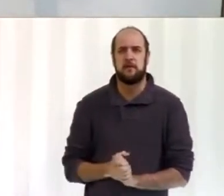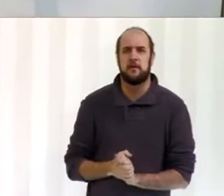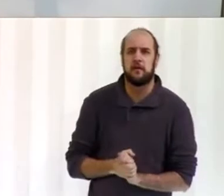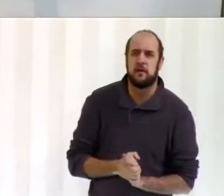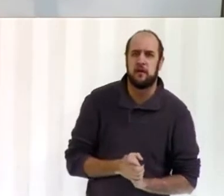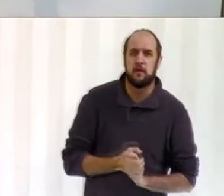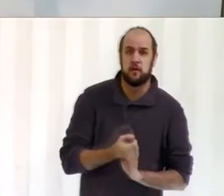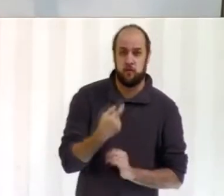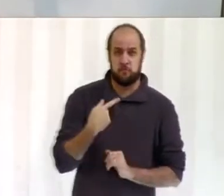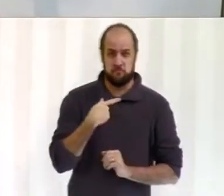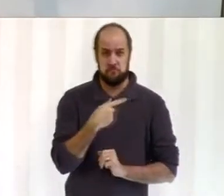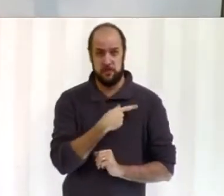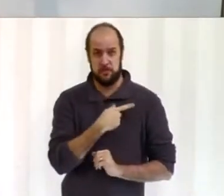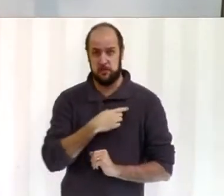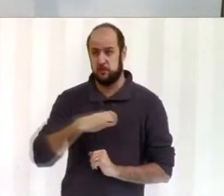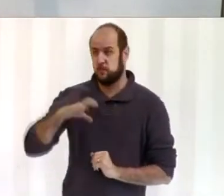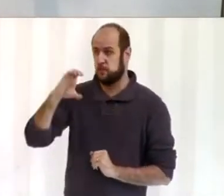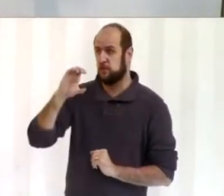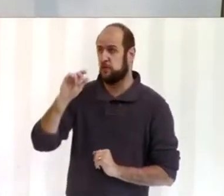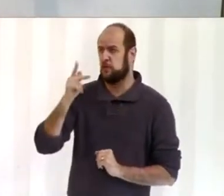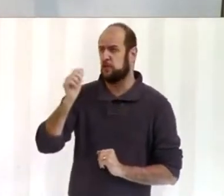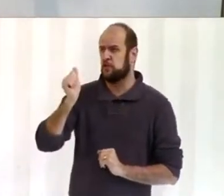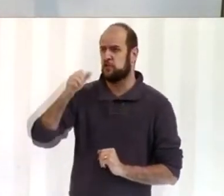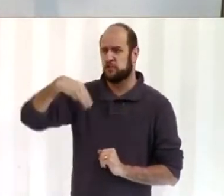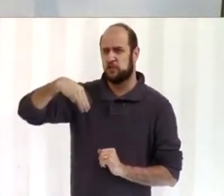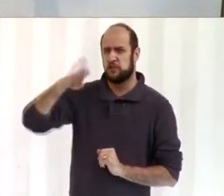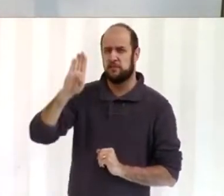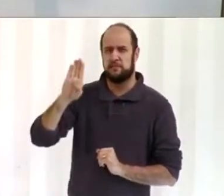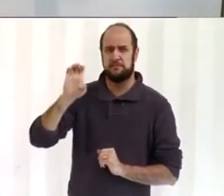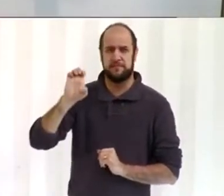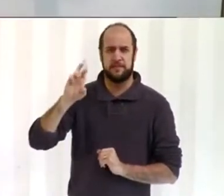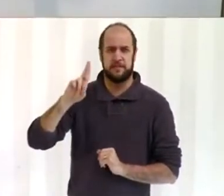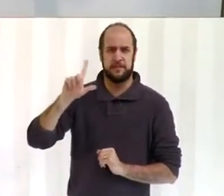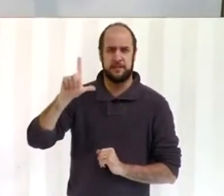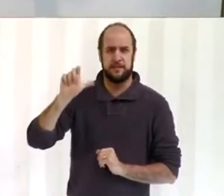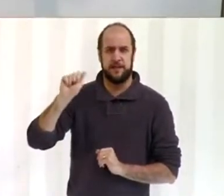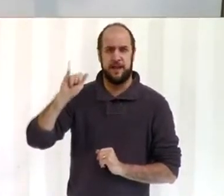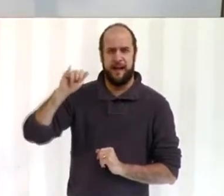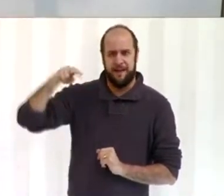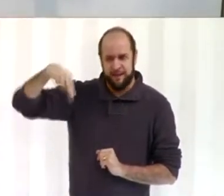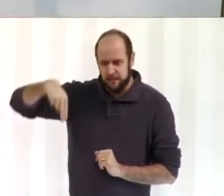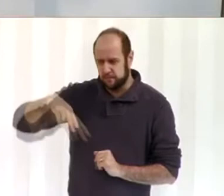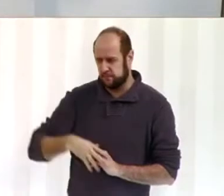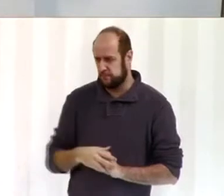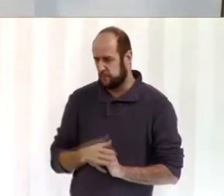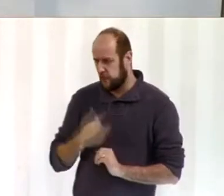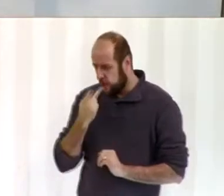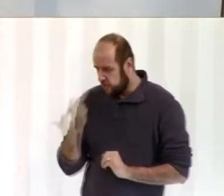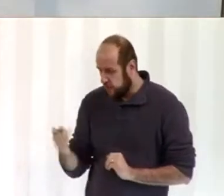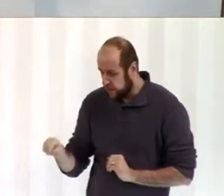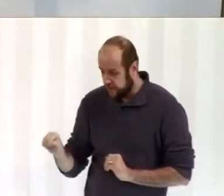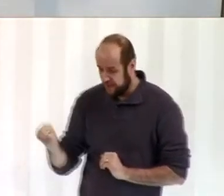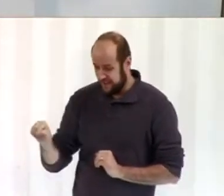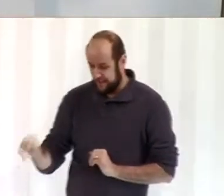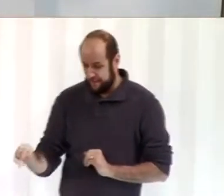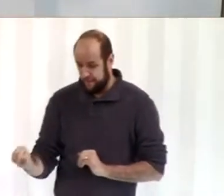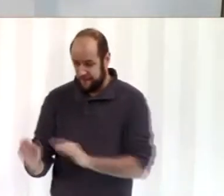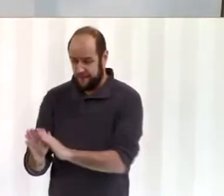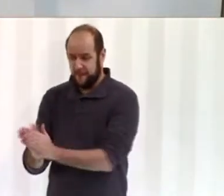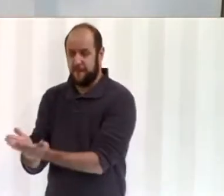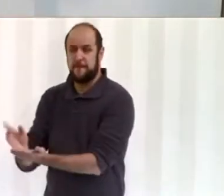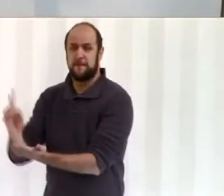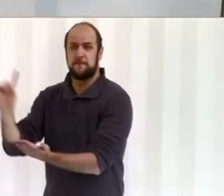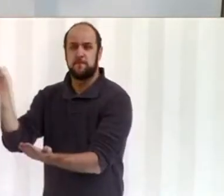reverendo Chamberlain, missionário, fundador do Mackenzie, respondeu, essa é a Bíblia Sagrada. A nossa escola é uma